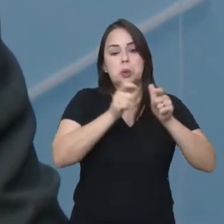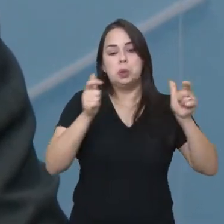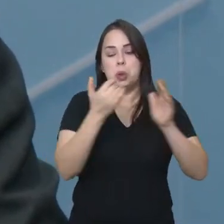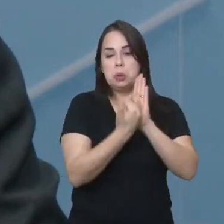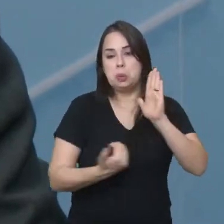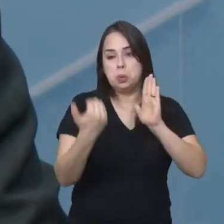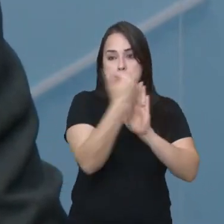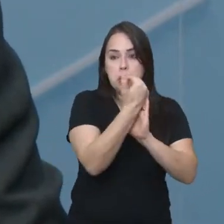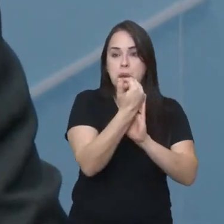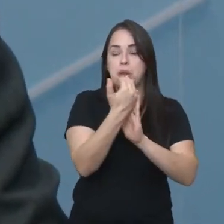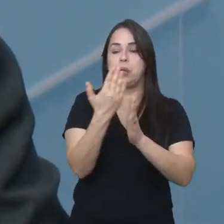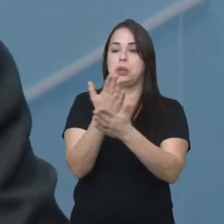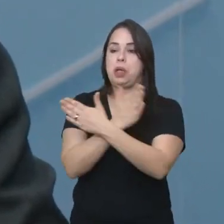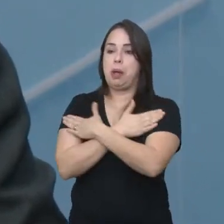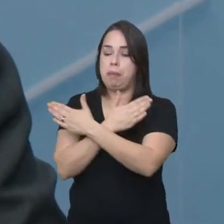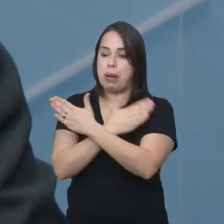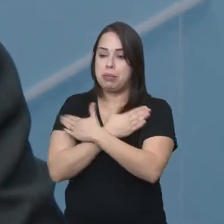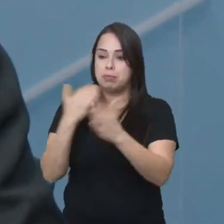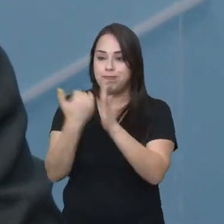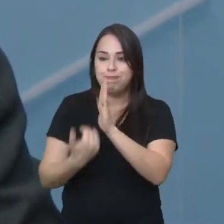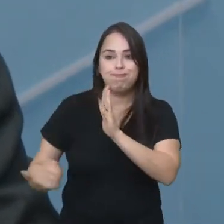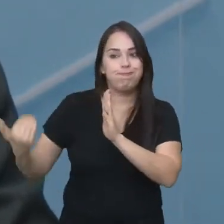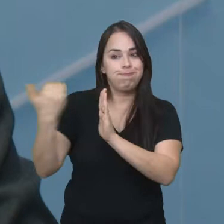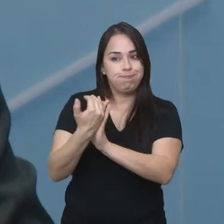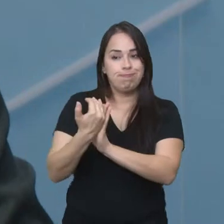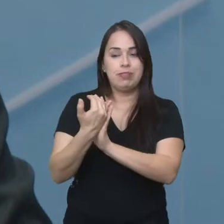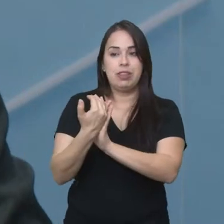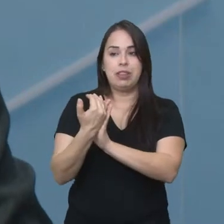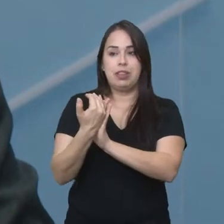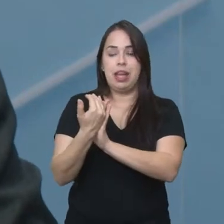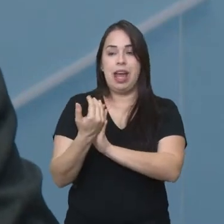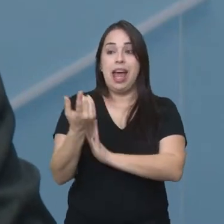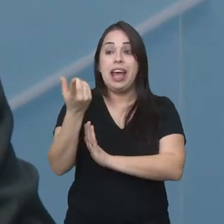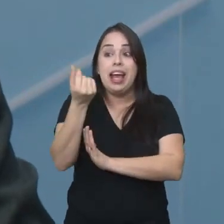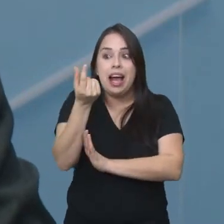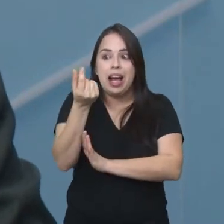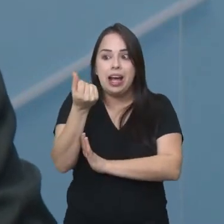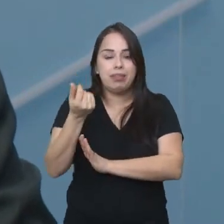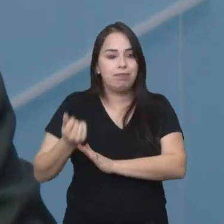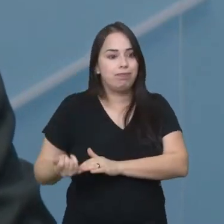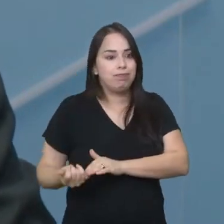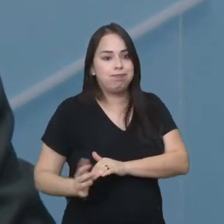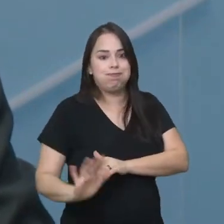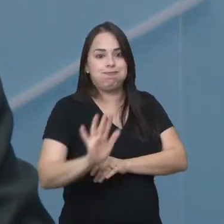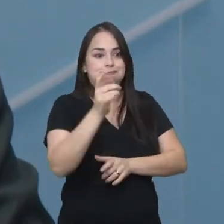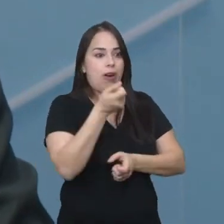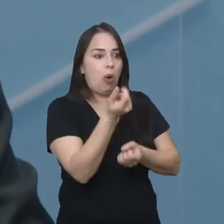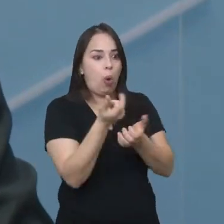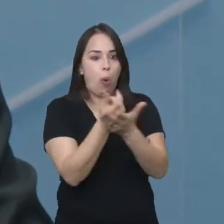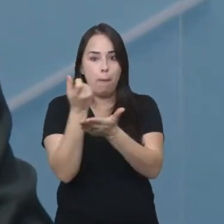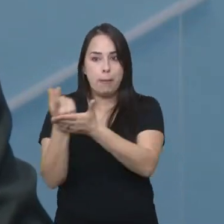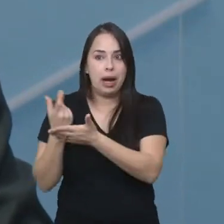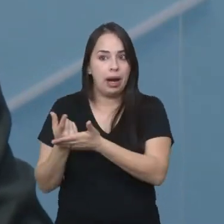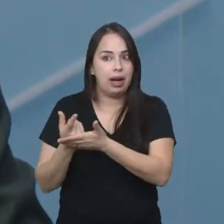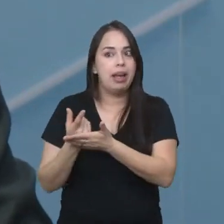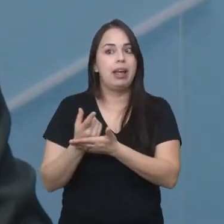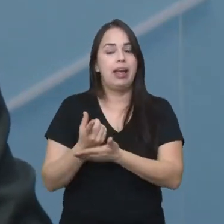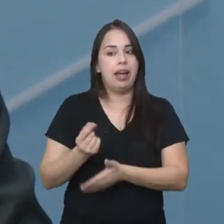o custo de vida está muito caro, tem muita criança fora da escola. o programa de